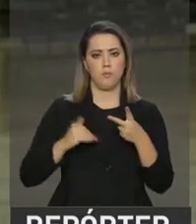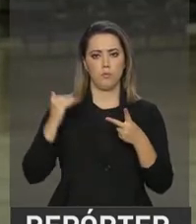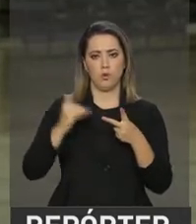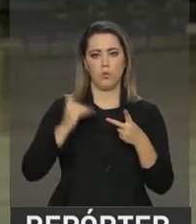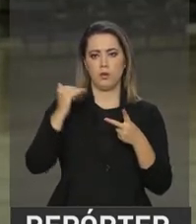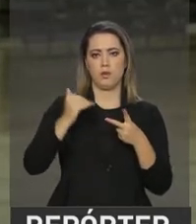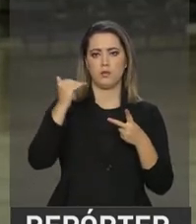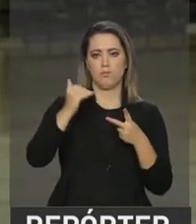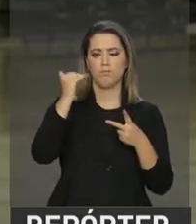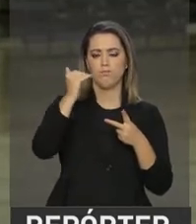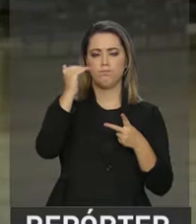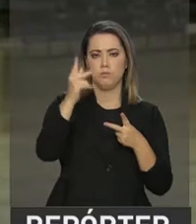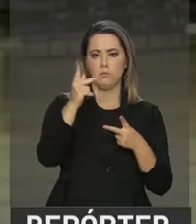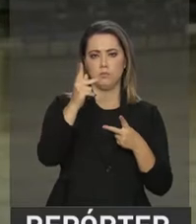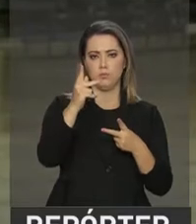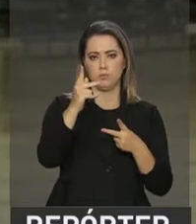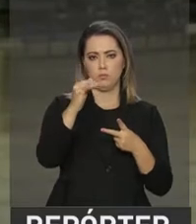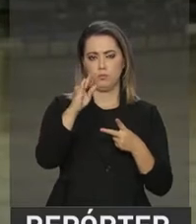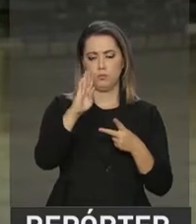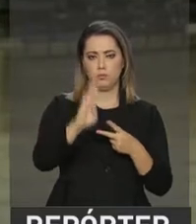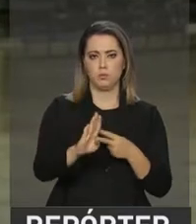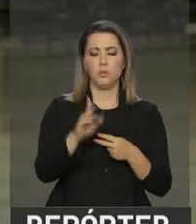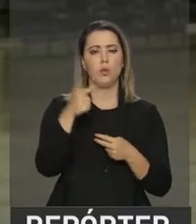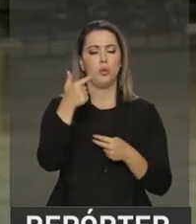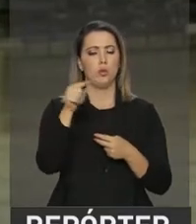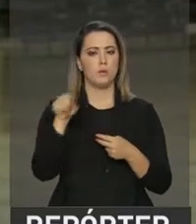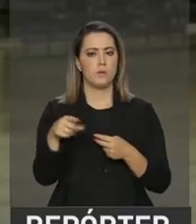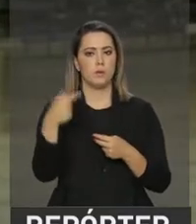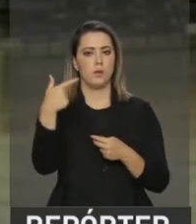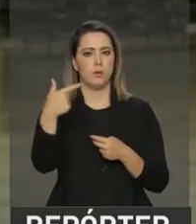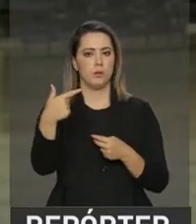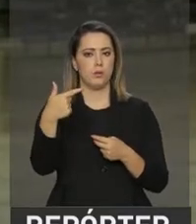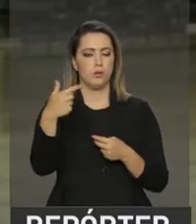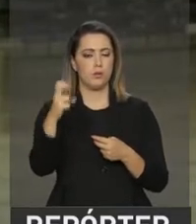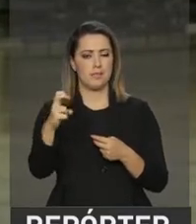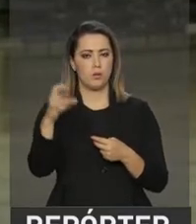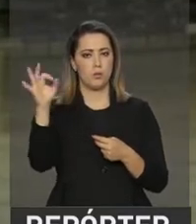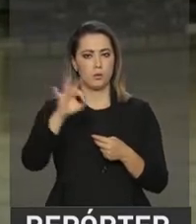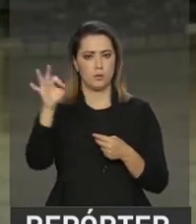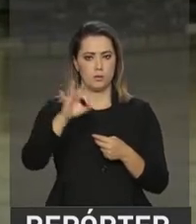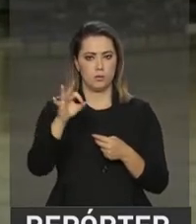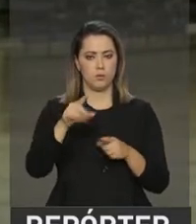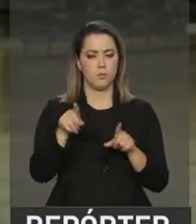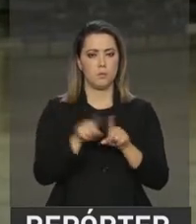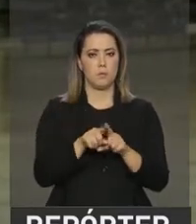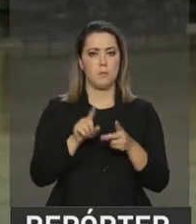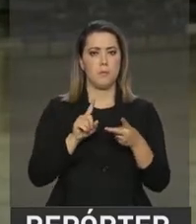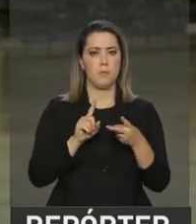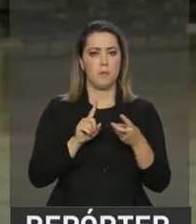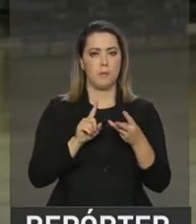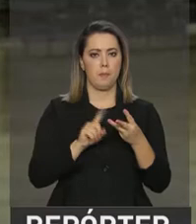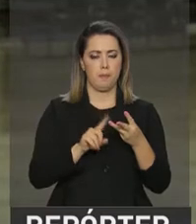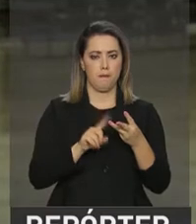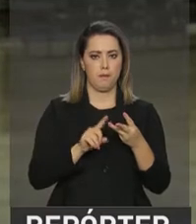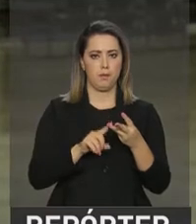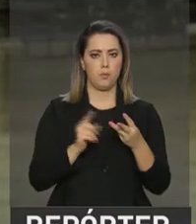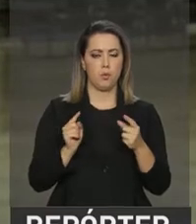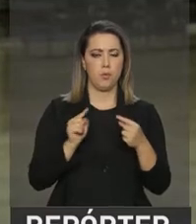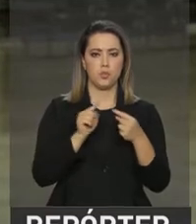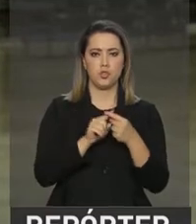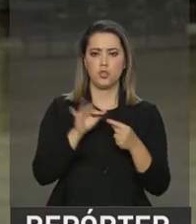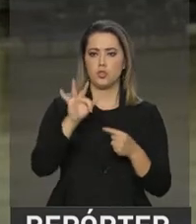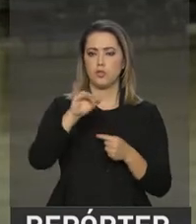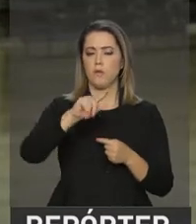pib brasileiro da economia de dois e meio por cento uma meta fiscal de um saldo negativo nas contas públicas